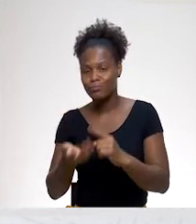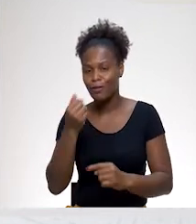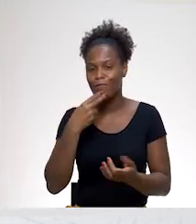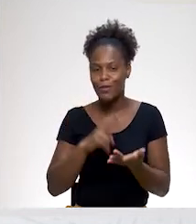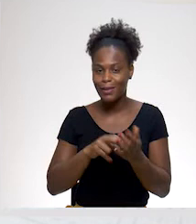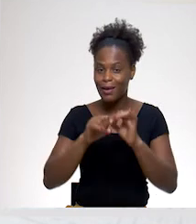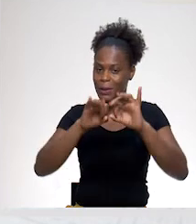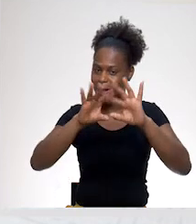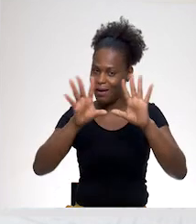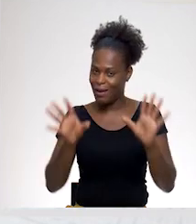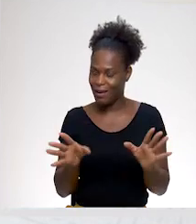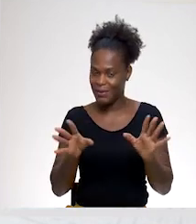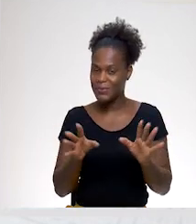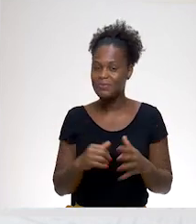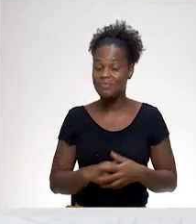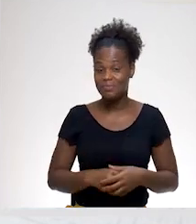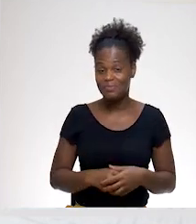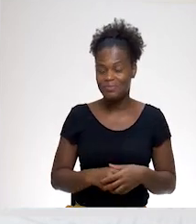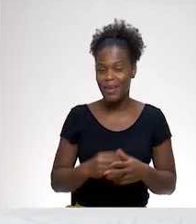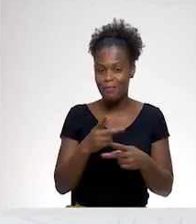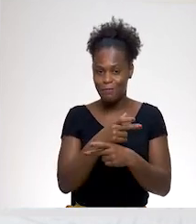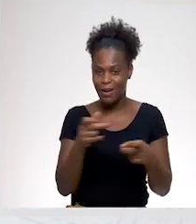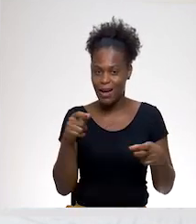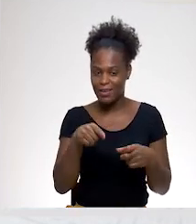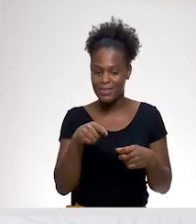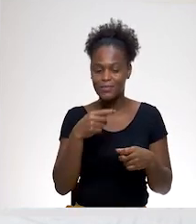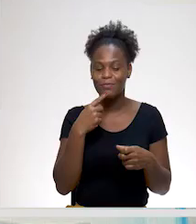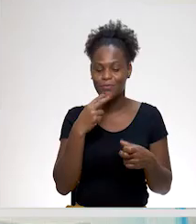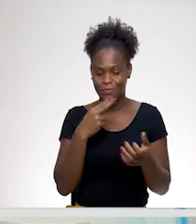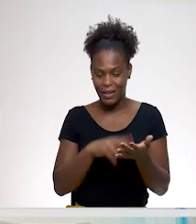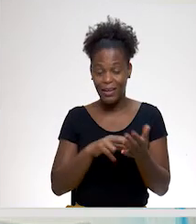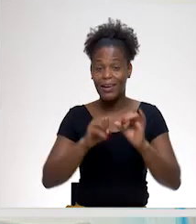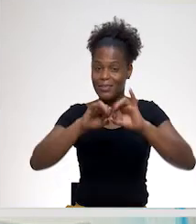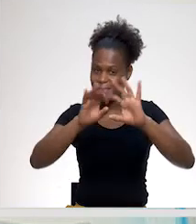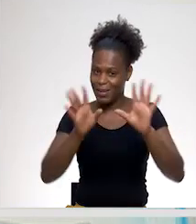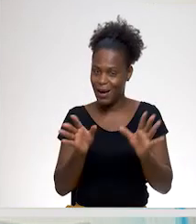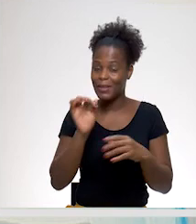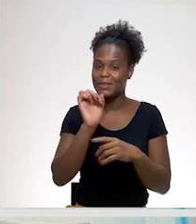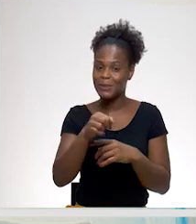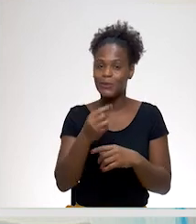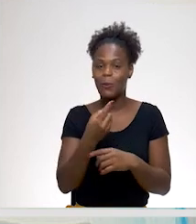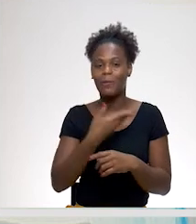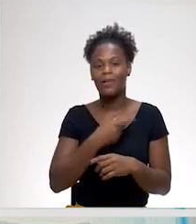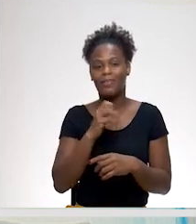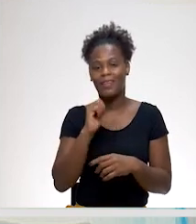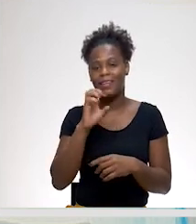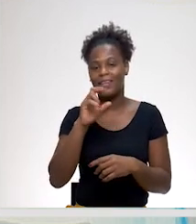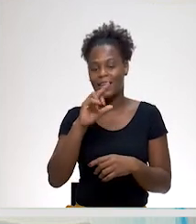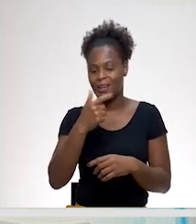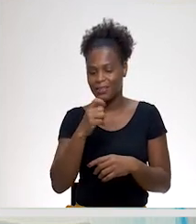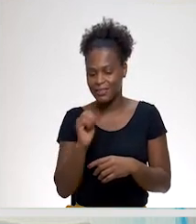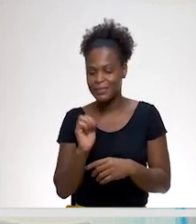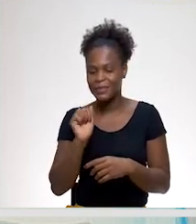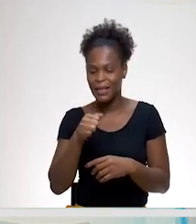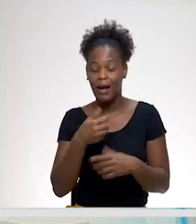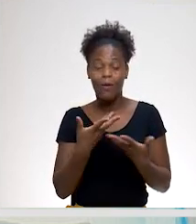uma verdade clara e distinta. Esta é uma verdade clara e distinta sobre Descartes.